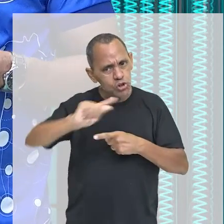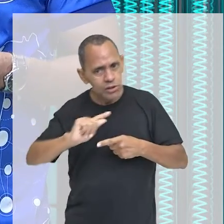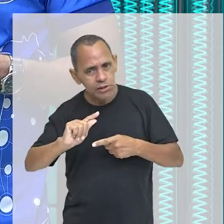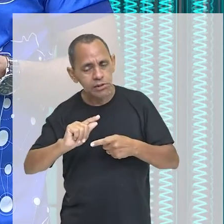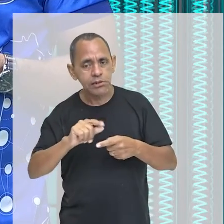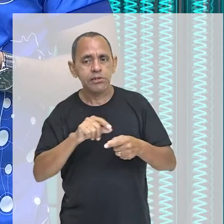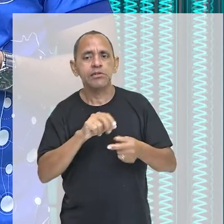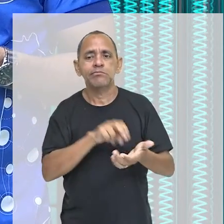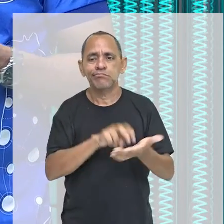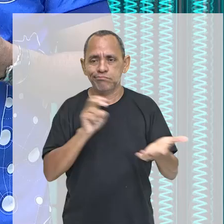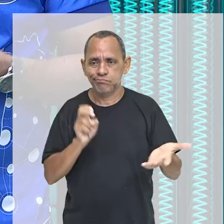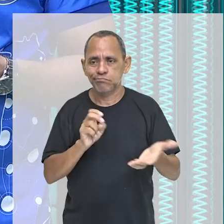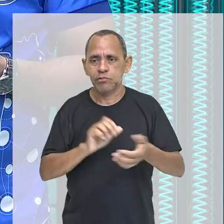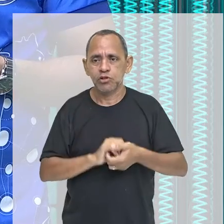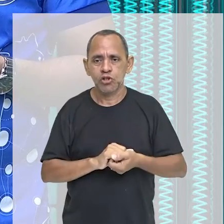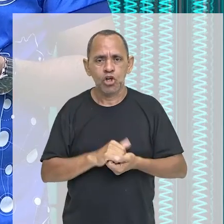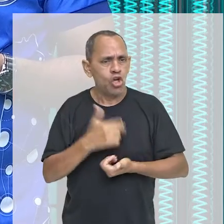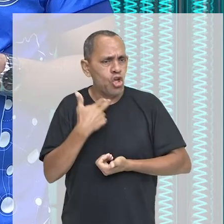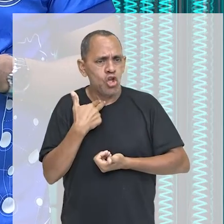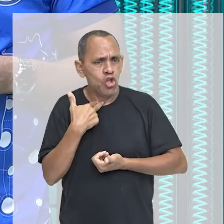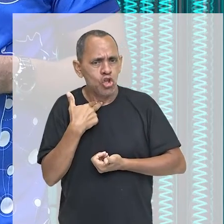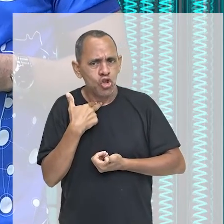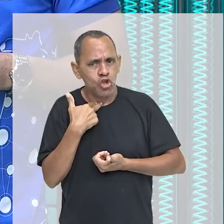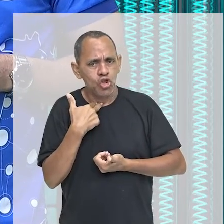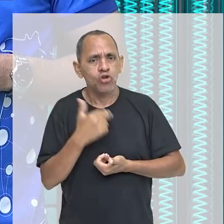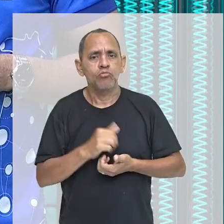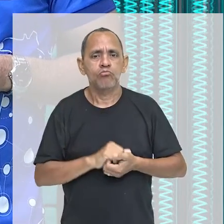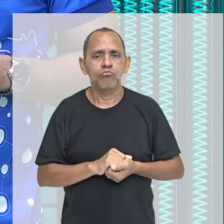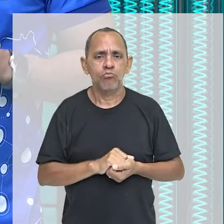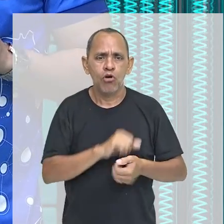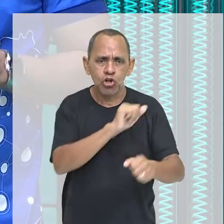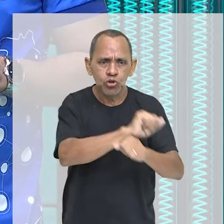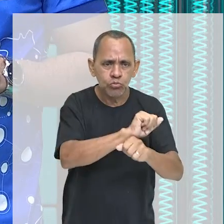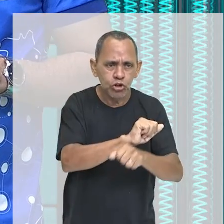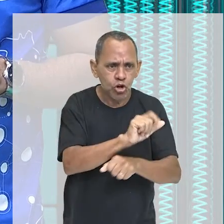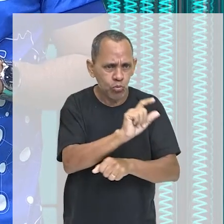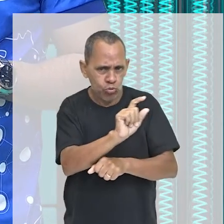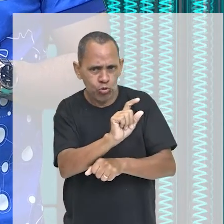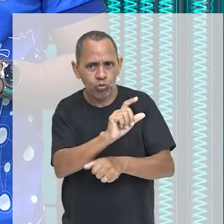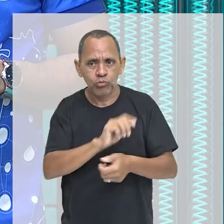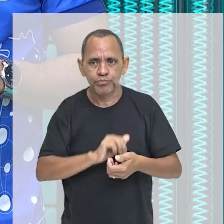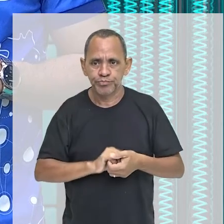you stay a little longer? Não pode ficar um pouco mais? Então, repare